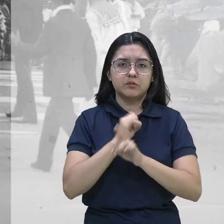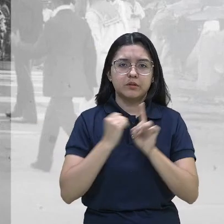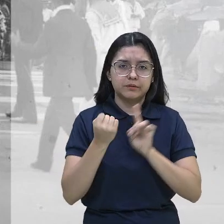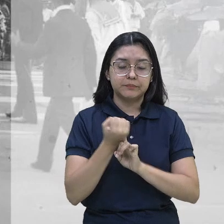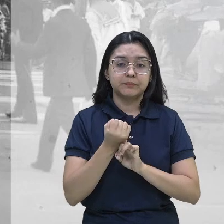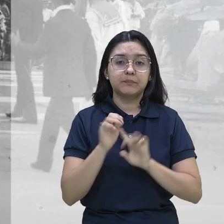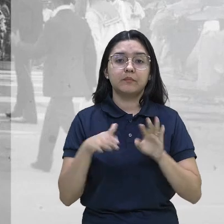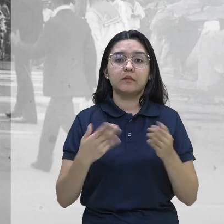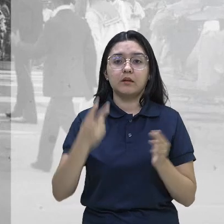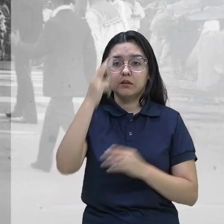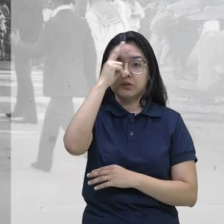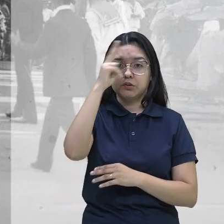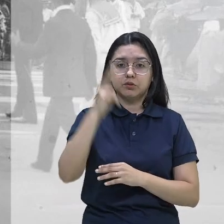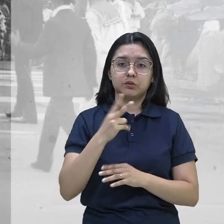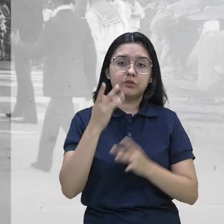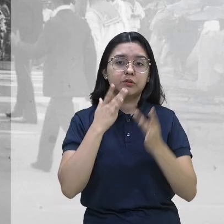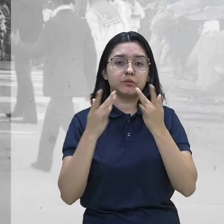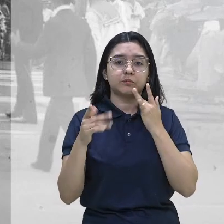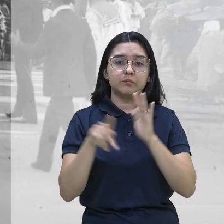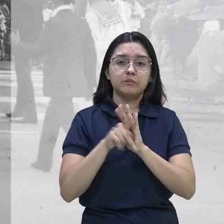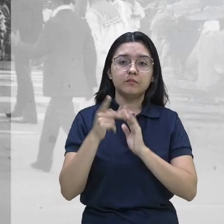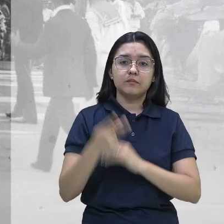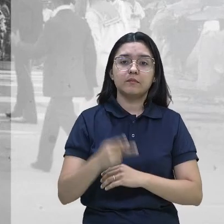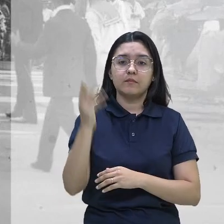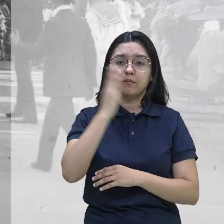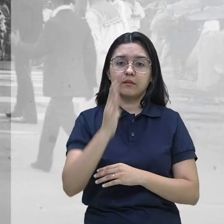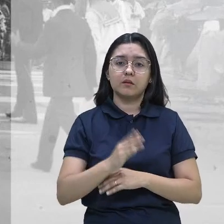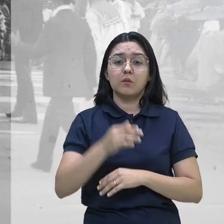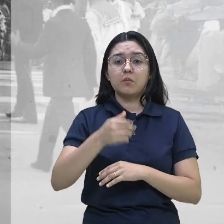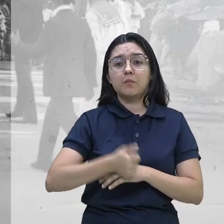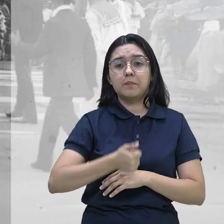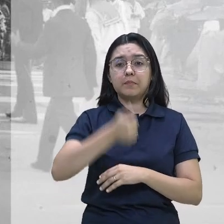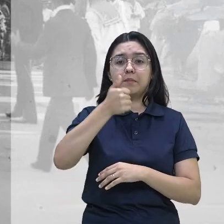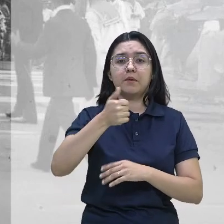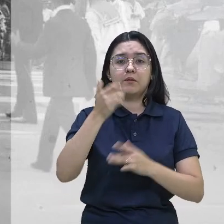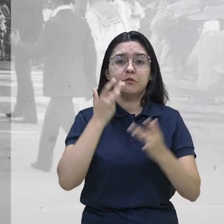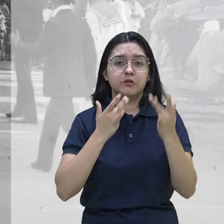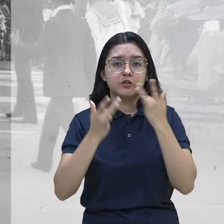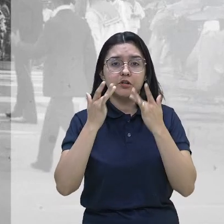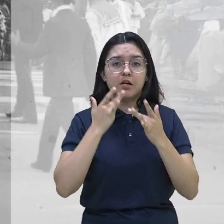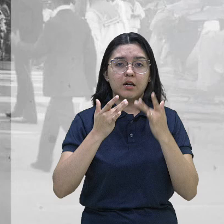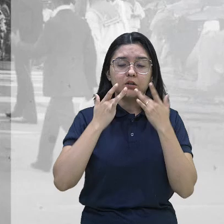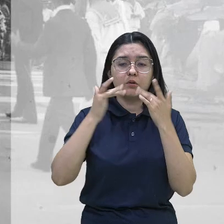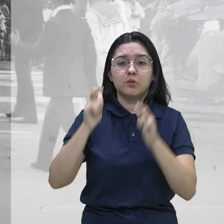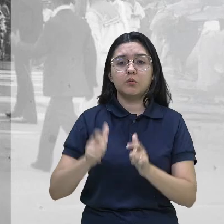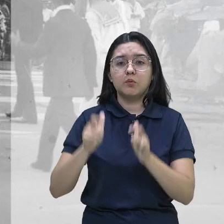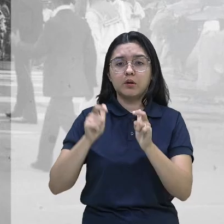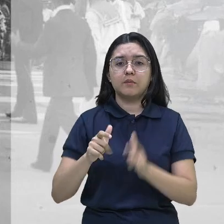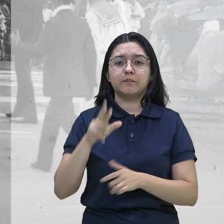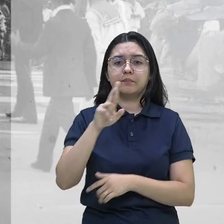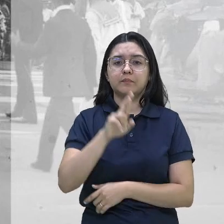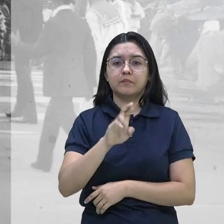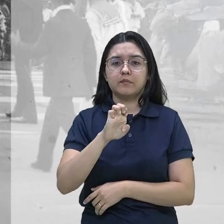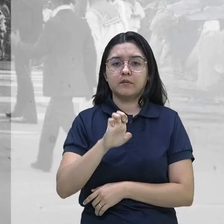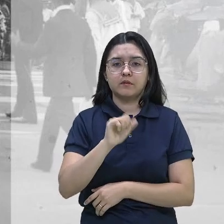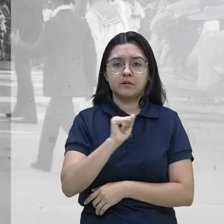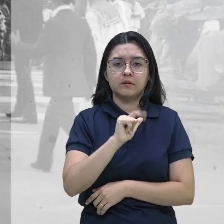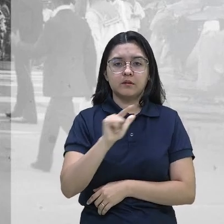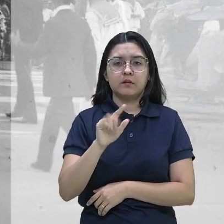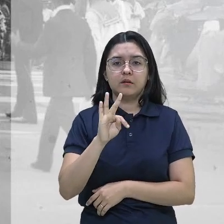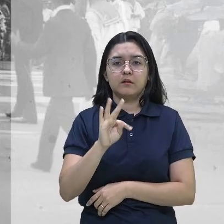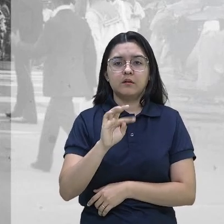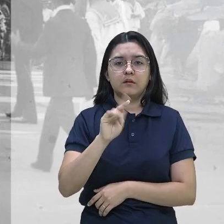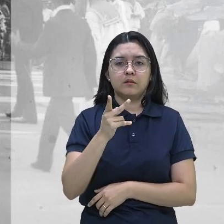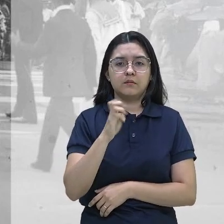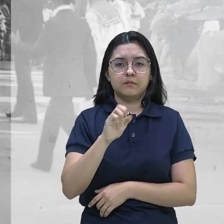na história do teatro no Brasil, o primeiro teatro foi o Real Teatro São João, que ele